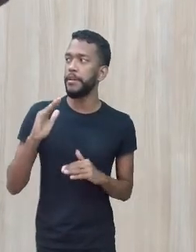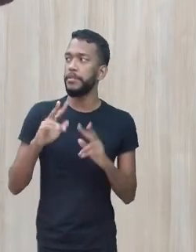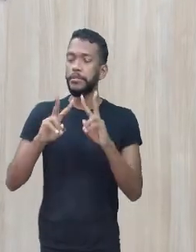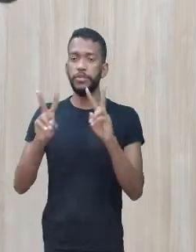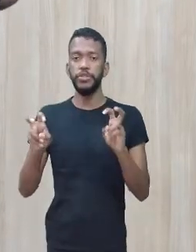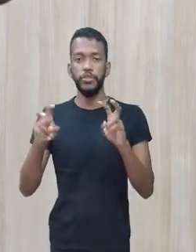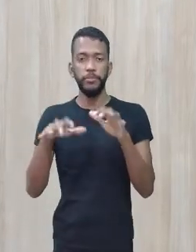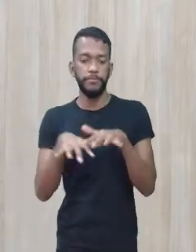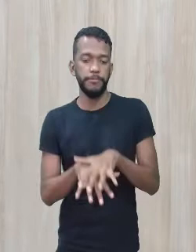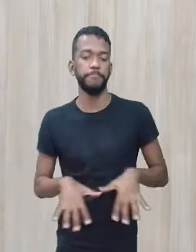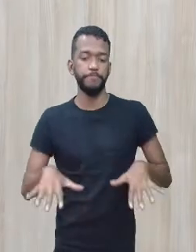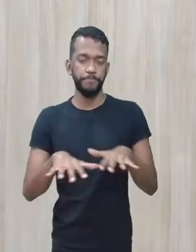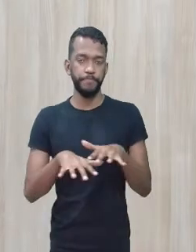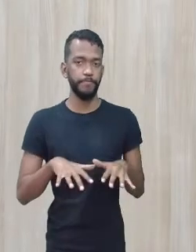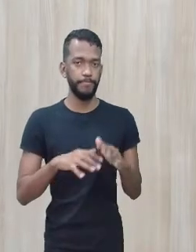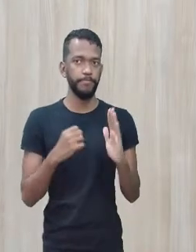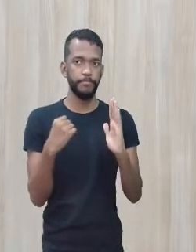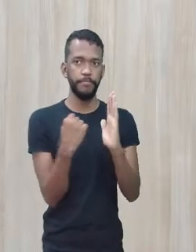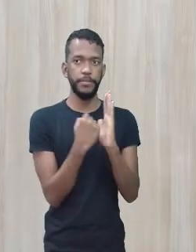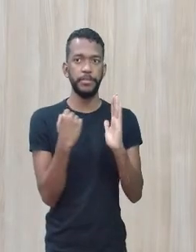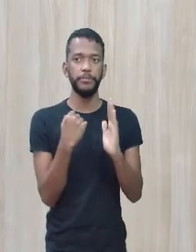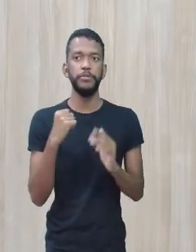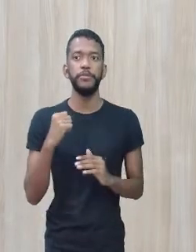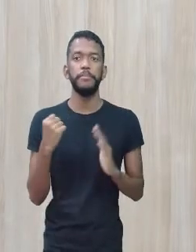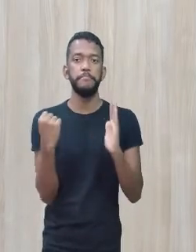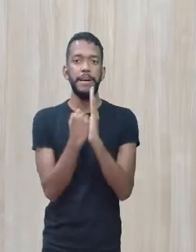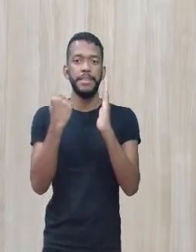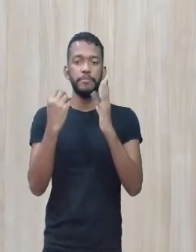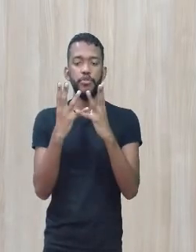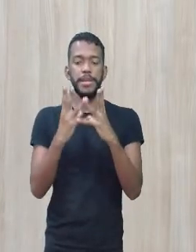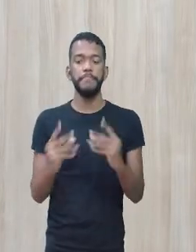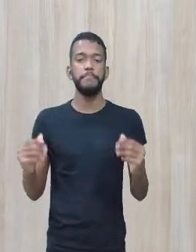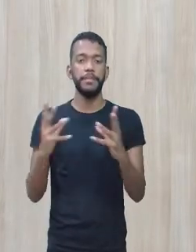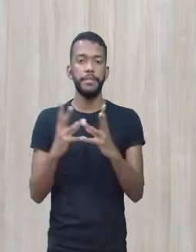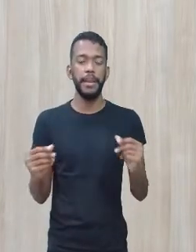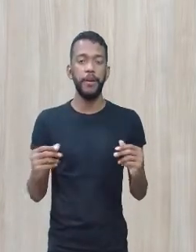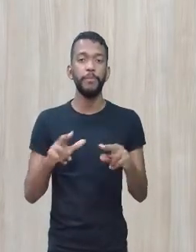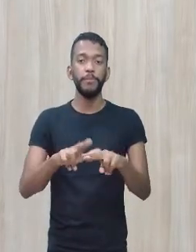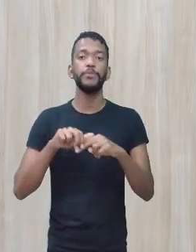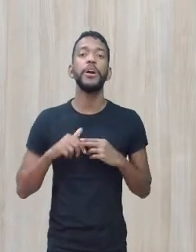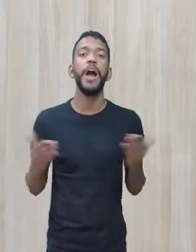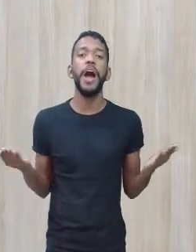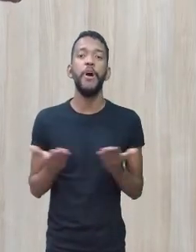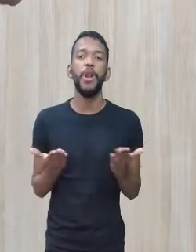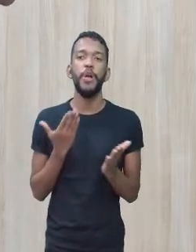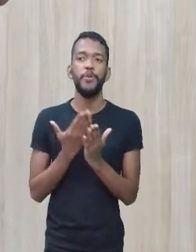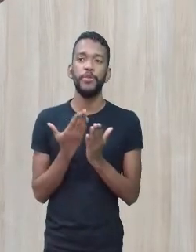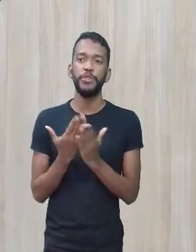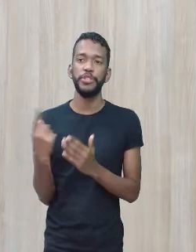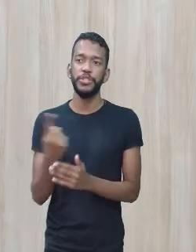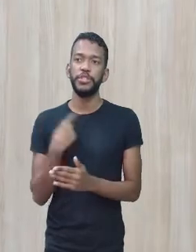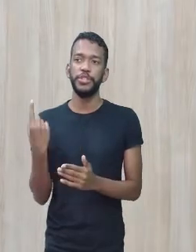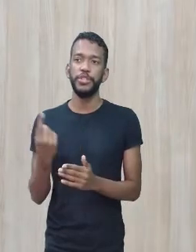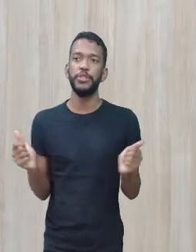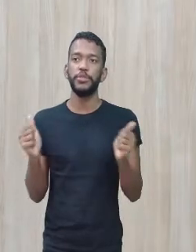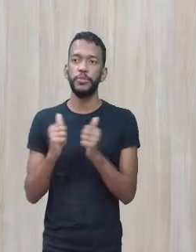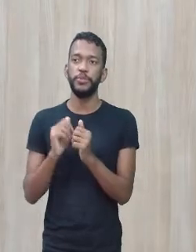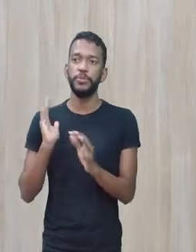patrimônio imaterial. E para a aula de hoje, nós trouxemos